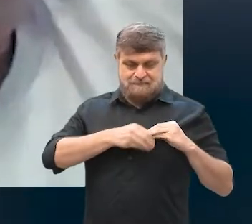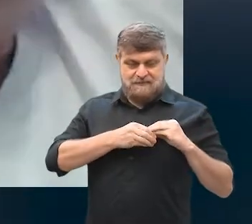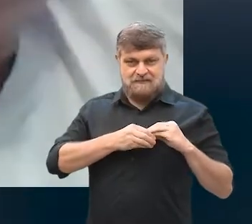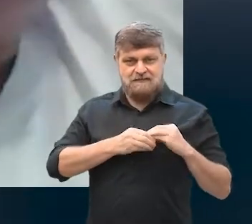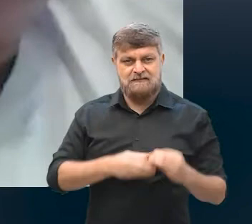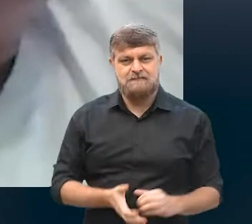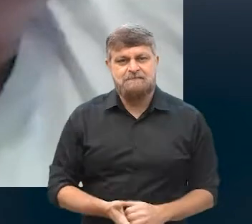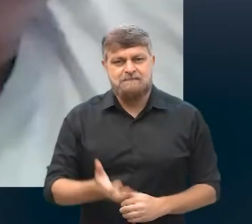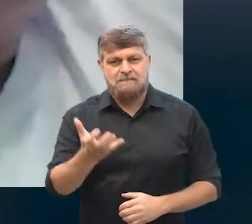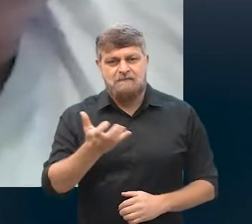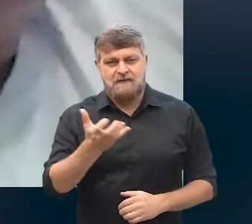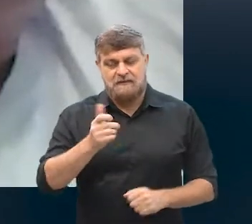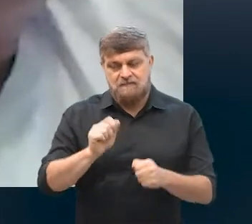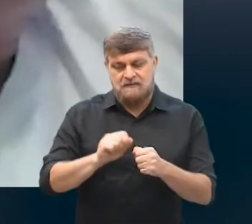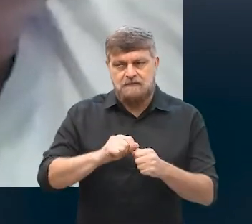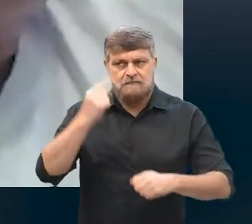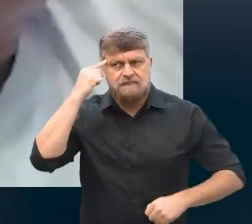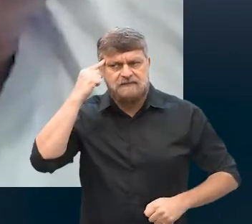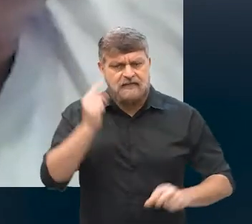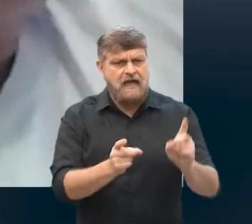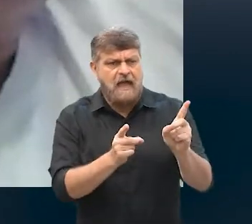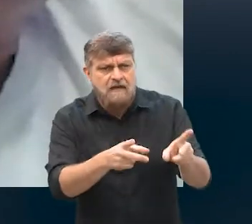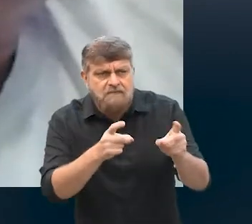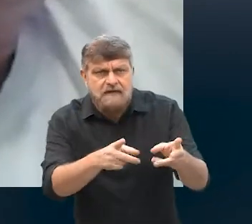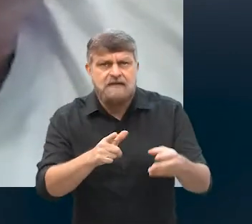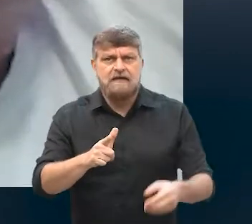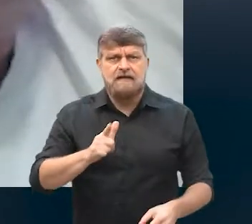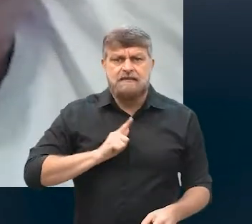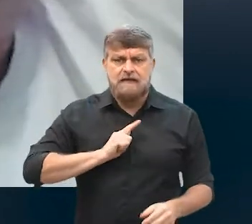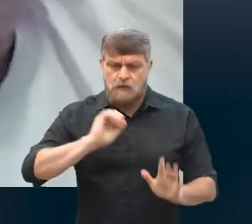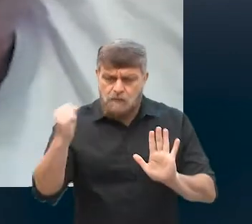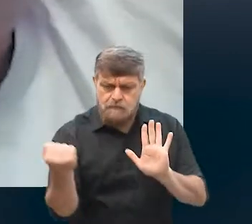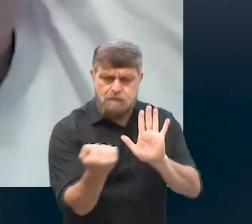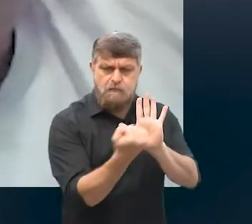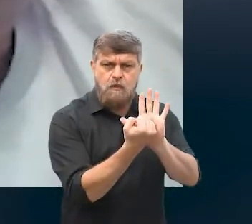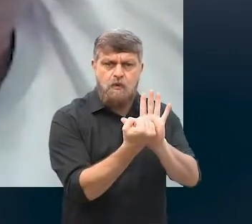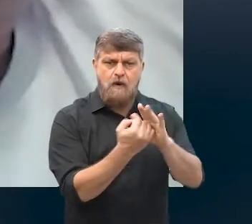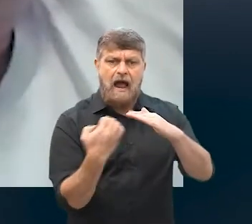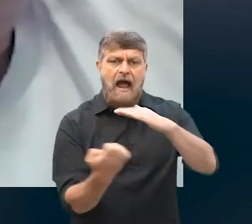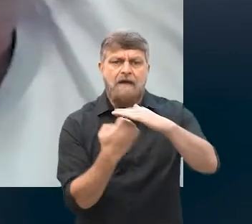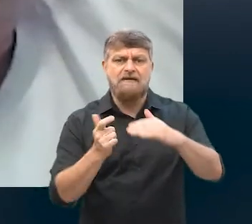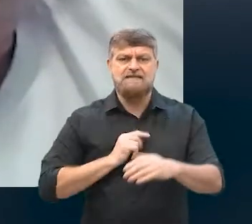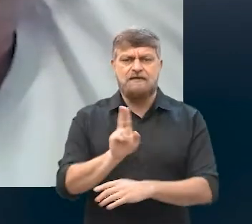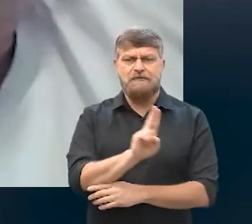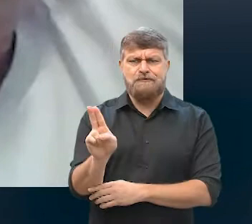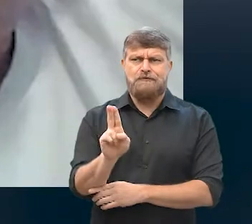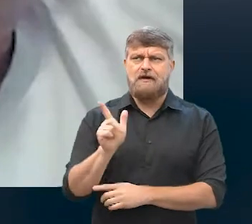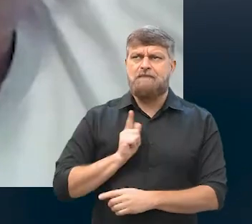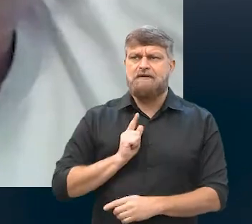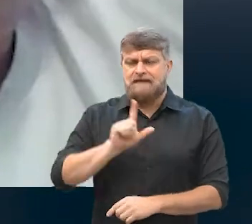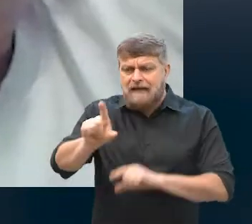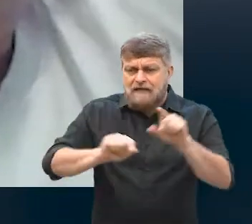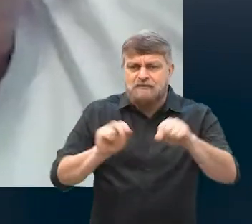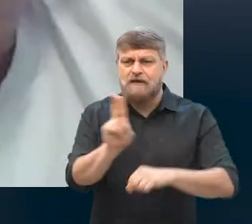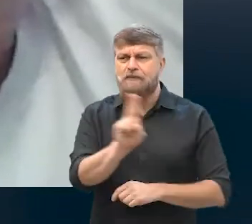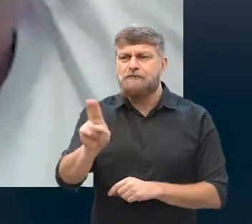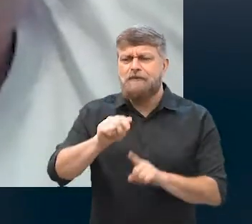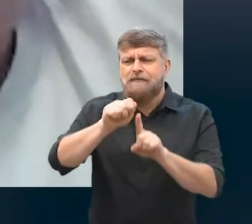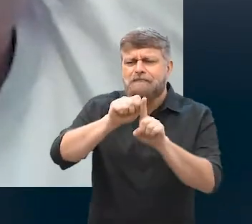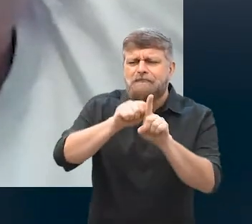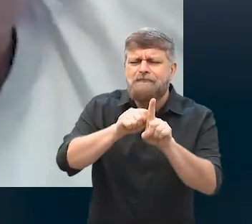e eu quis dar um perfil um pouco mais comercial. Eu queria que tivesse um logo, um nome. A escolha do nome demorou quase um mês.